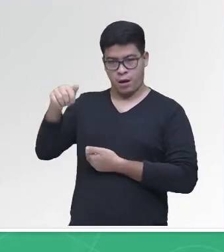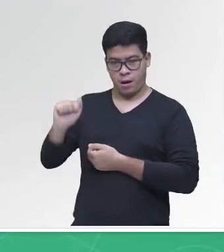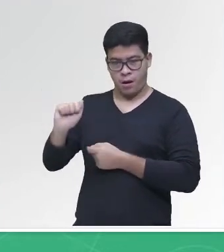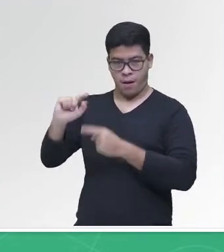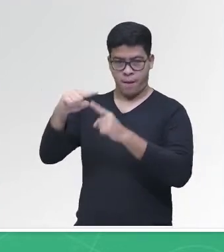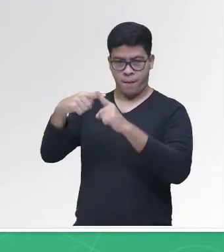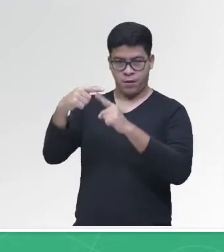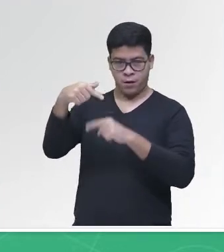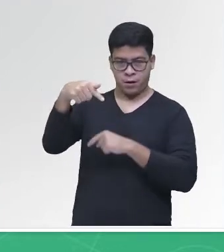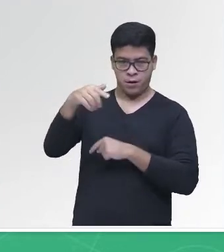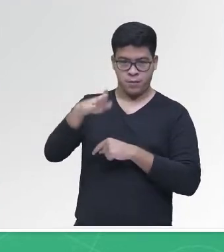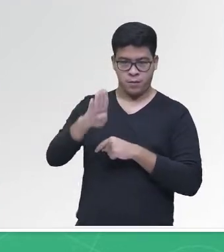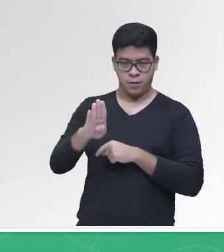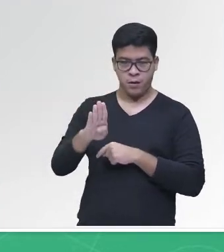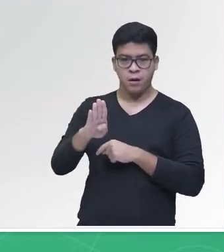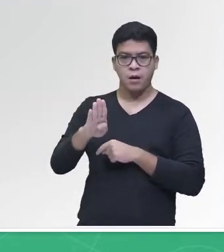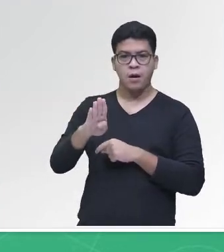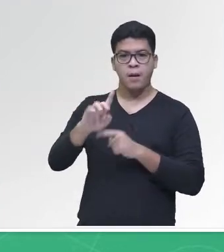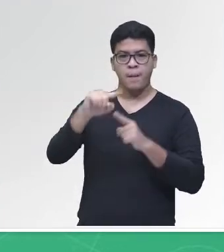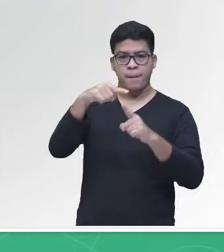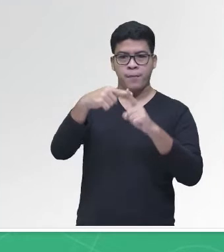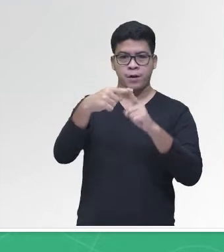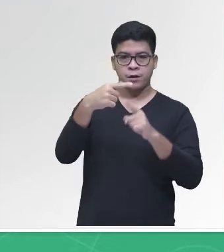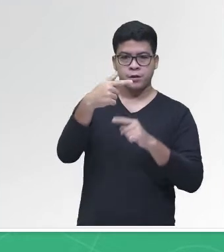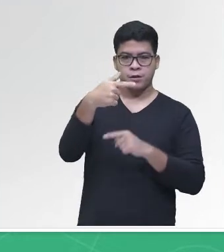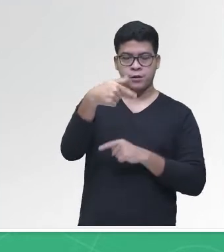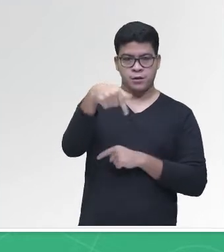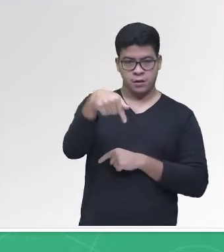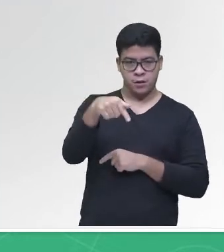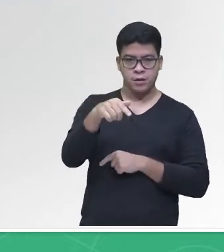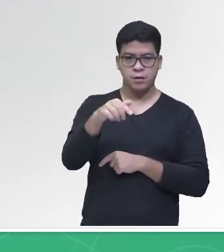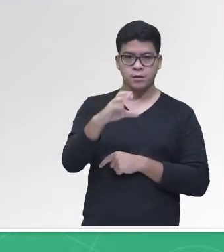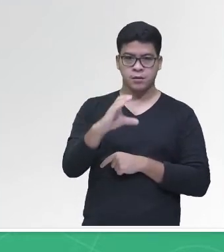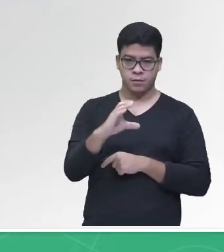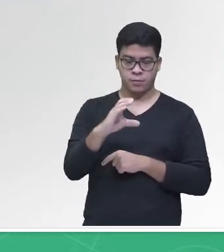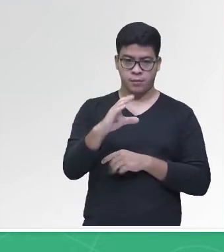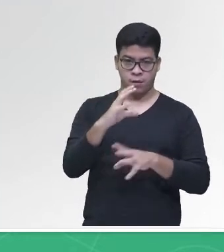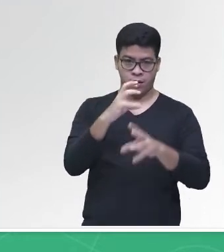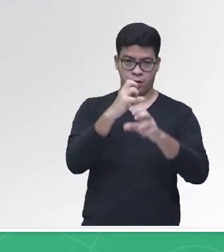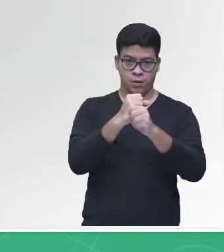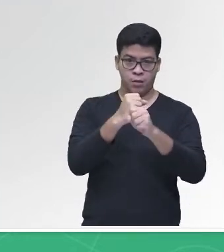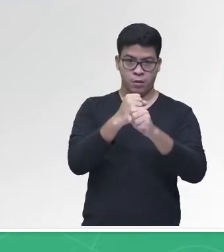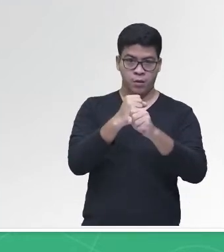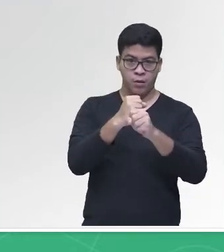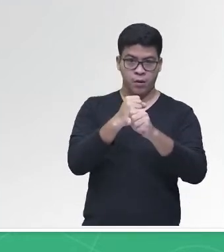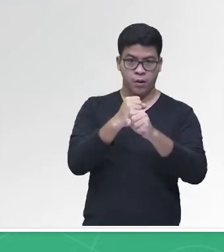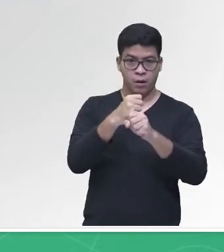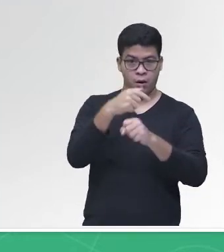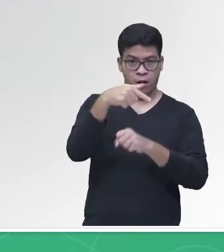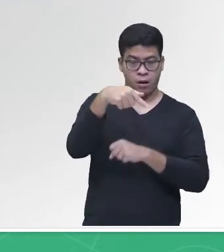carga elétrica no início de um processo, eu posso dizer o seguinte, ó,